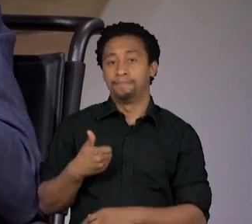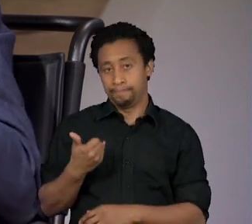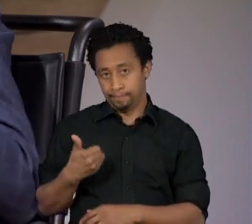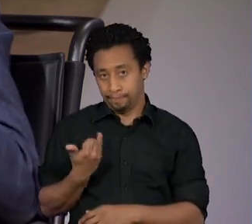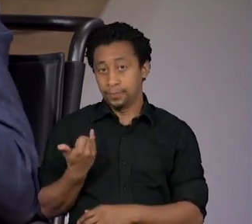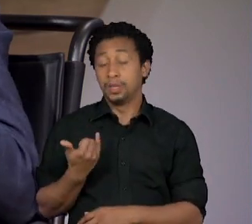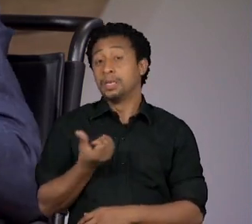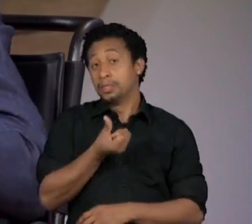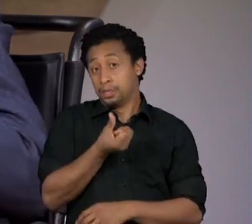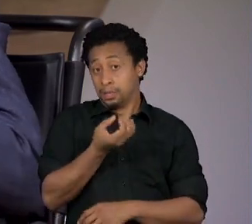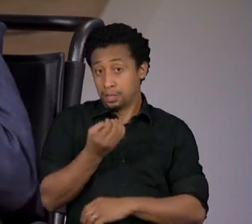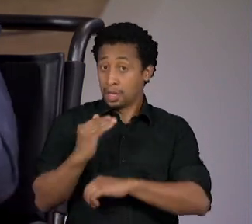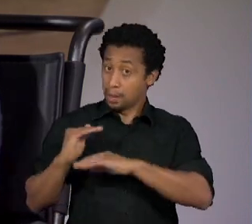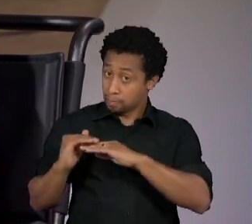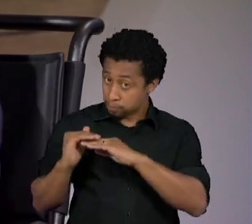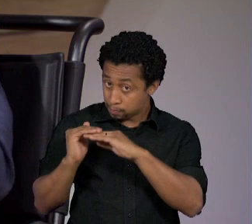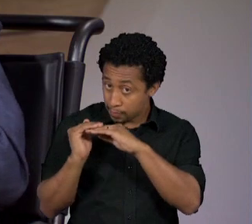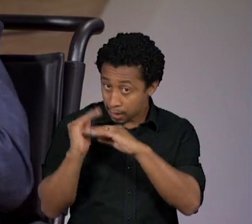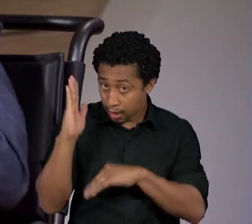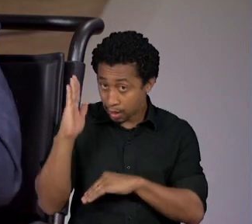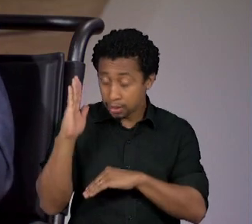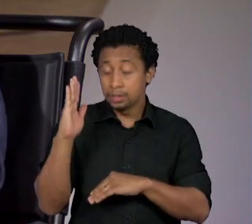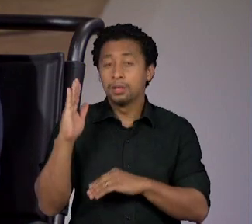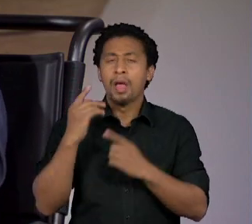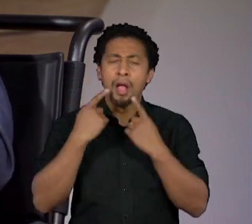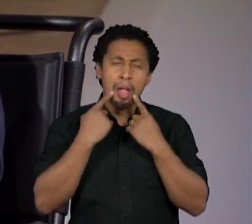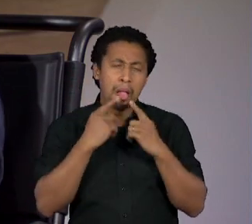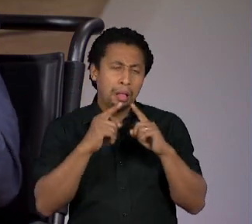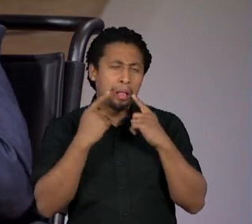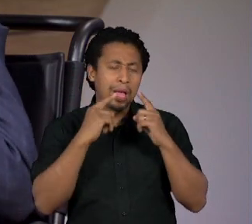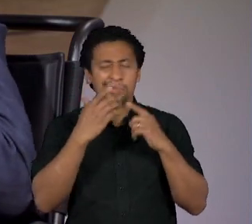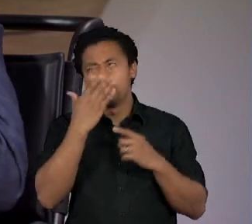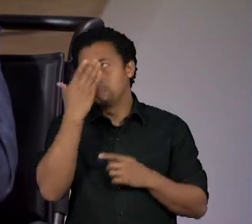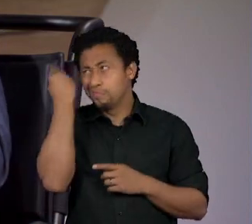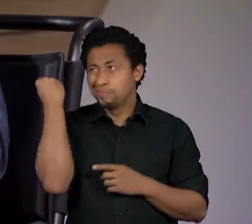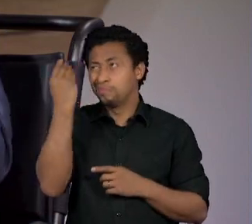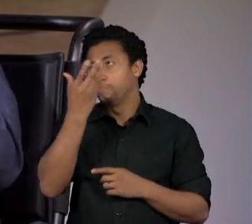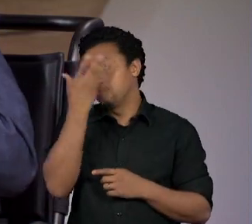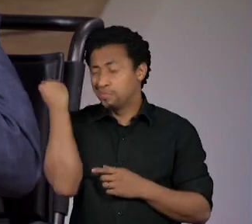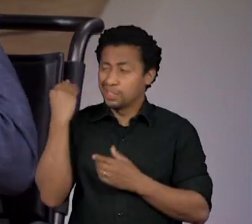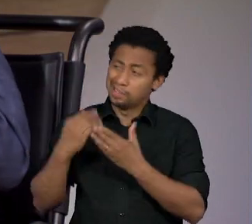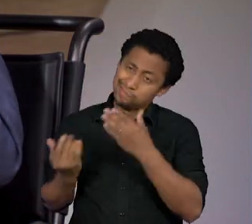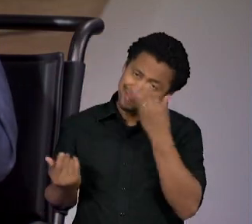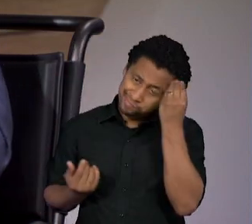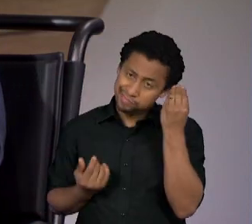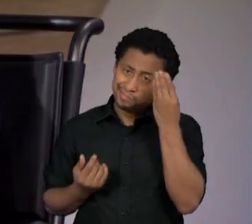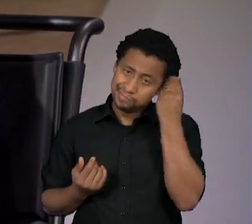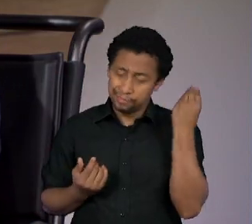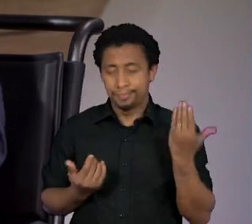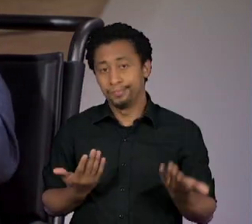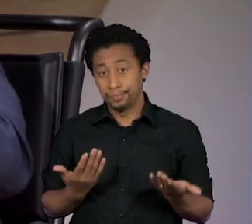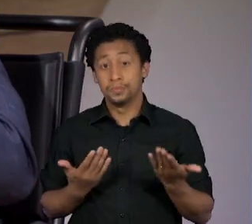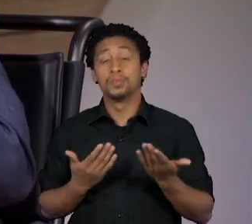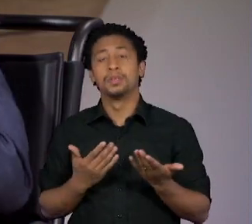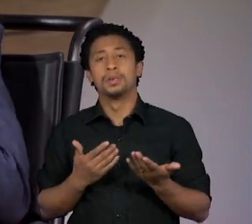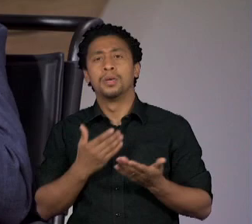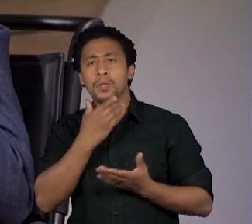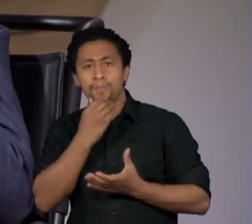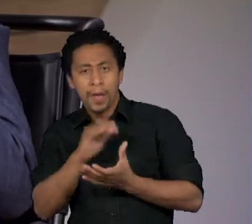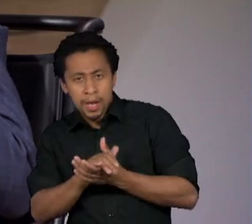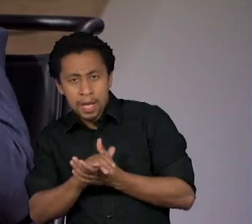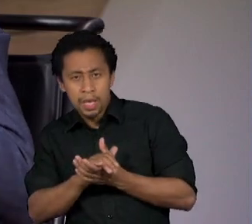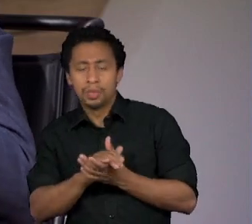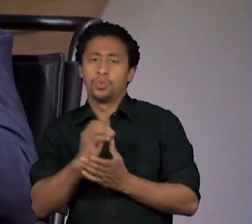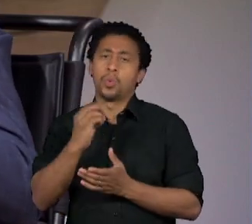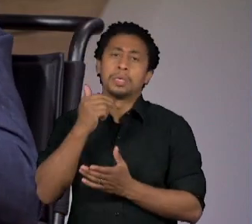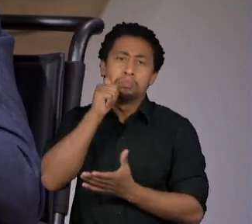algum familiar nota que o seu paciente, né, que seu cônjuge ou seu pai está falhando a memória, isso é sinal